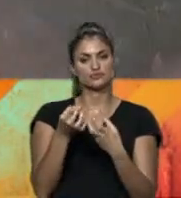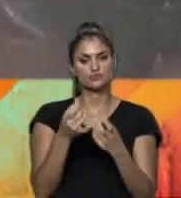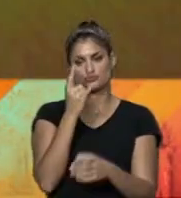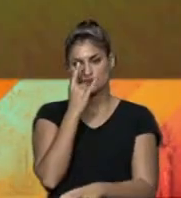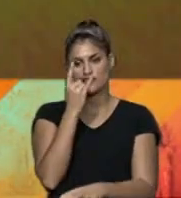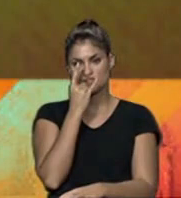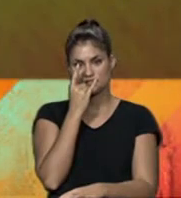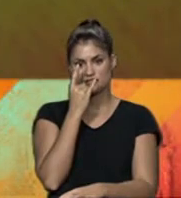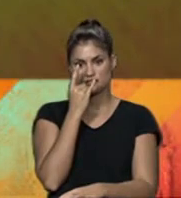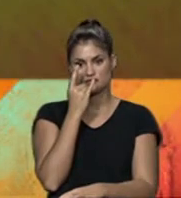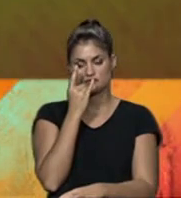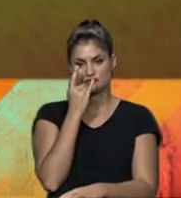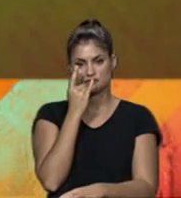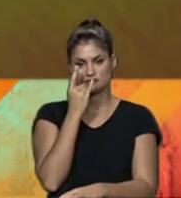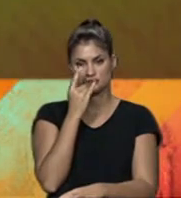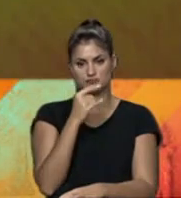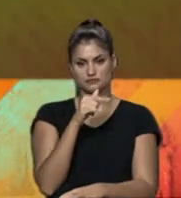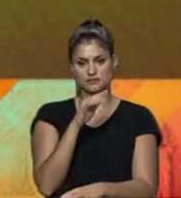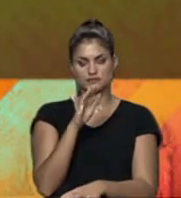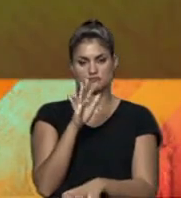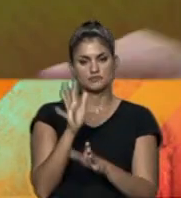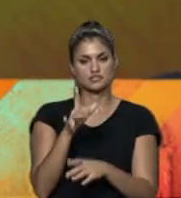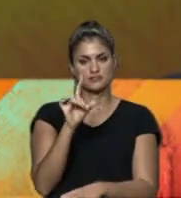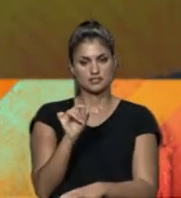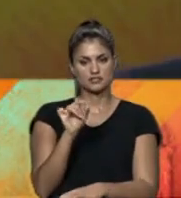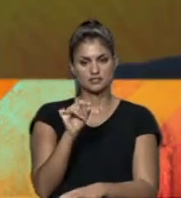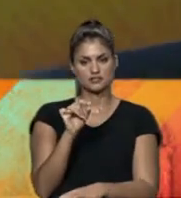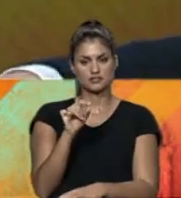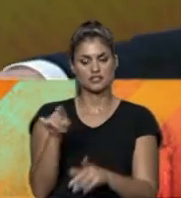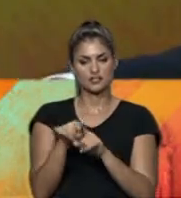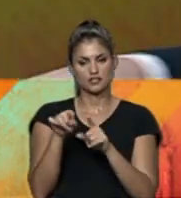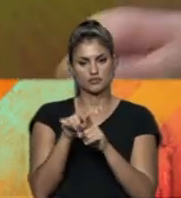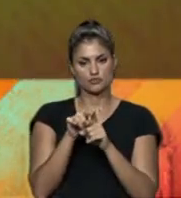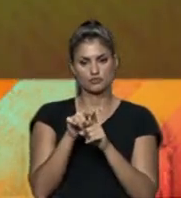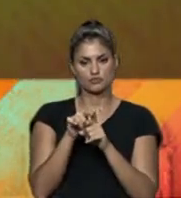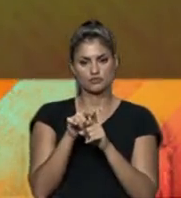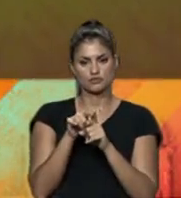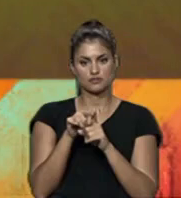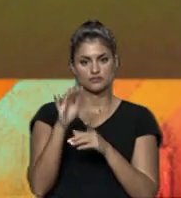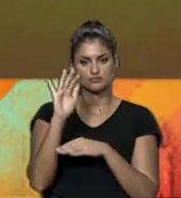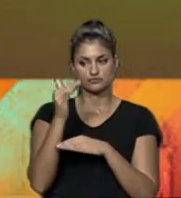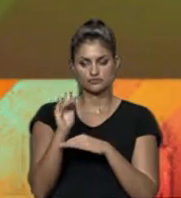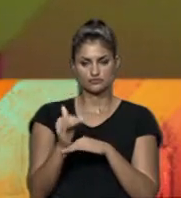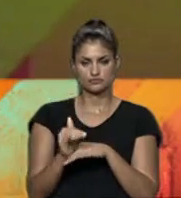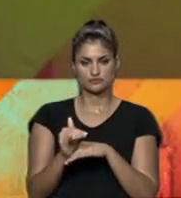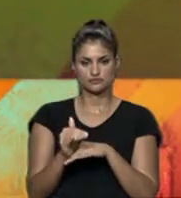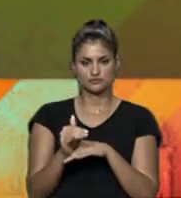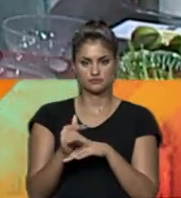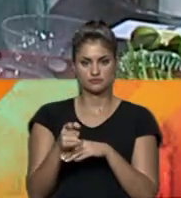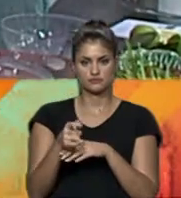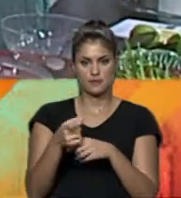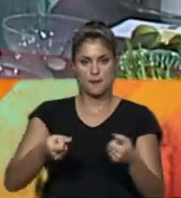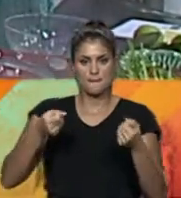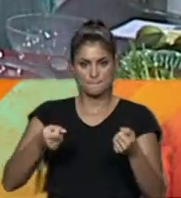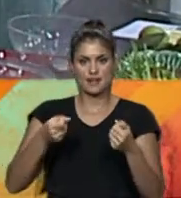javali, ele vai estar precisamente também a panela de pressão para trabalhar a caça, não? Eu não gosto